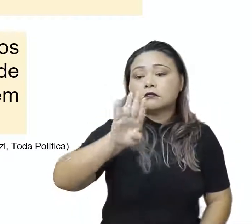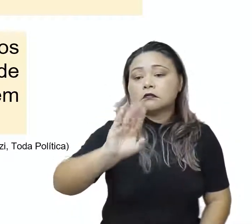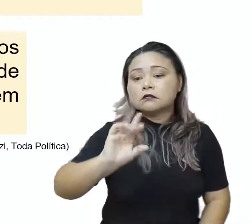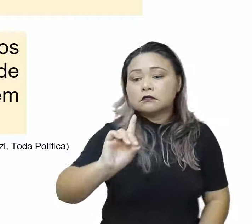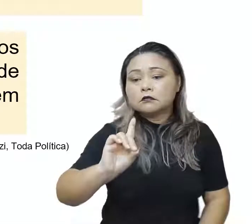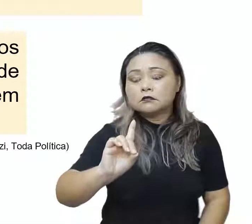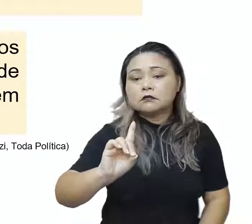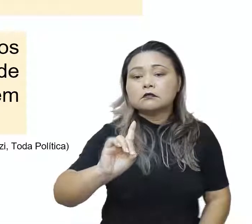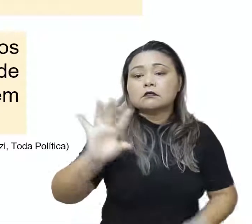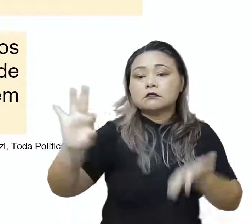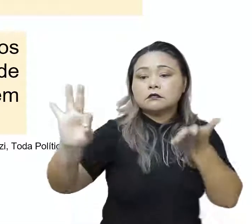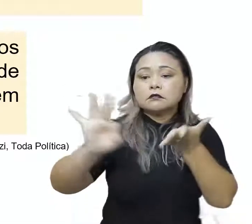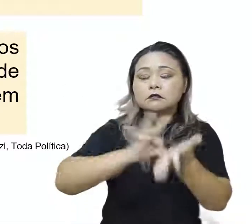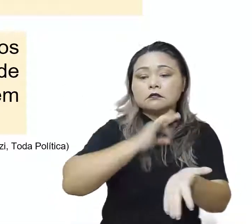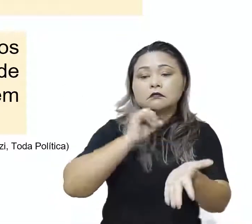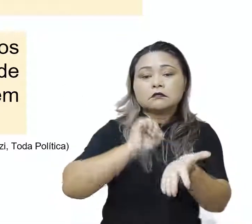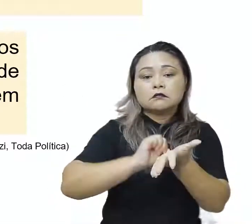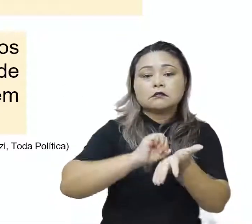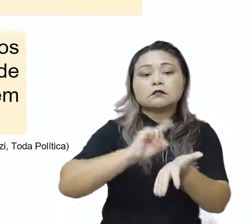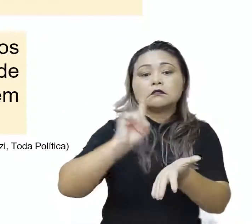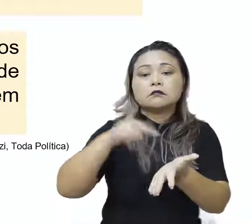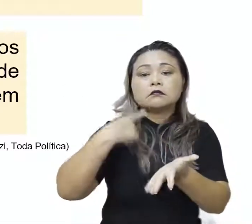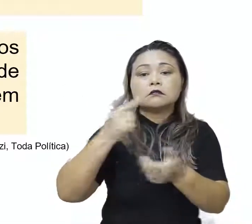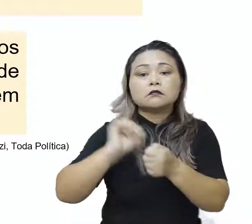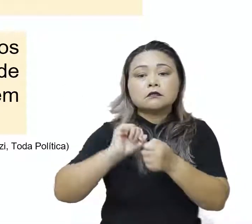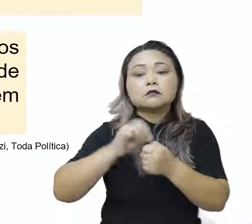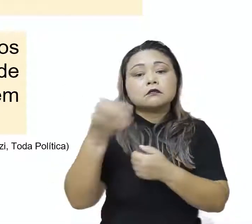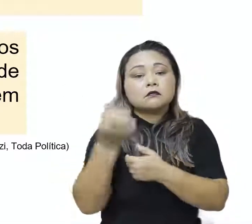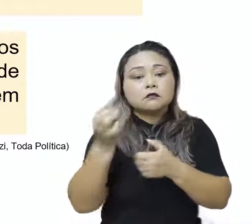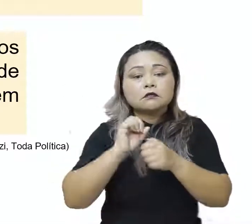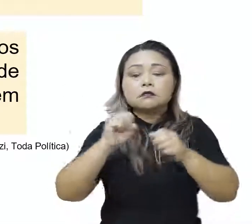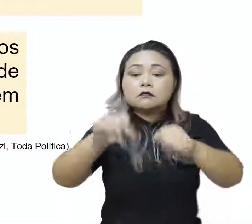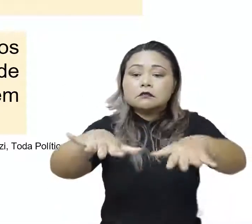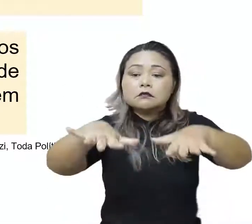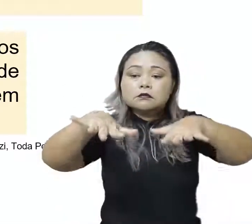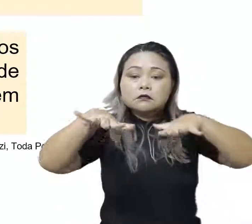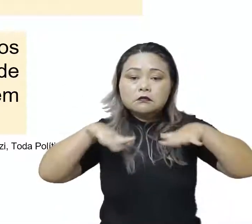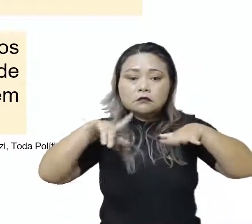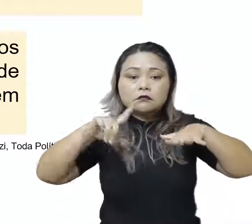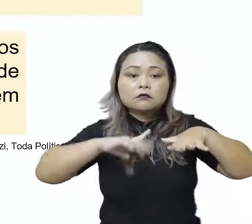foi assinado na 6ª cúpula dos BRICS em 2014 em Fortaleza.